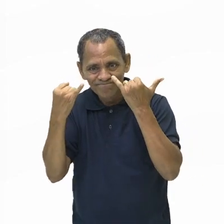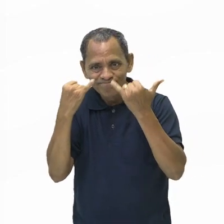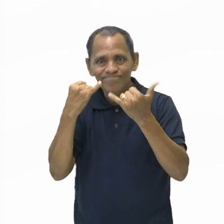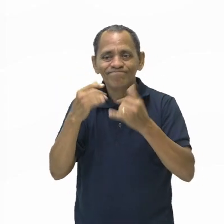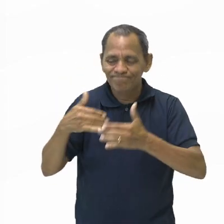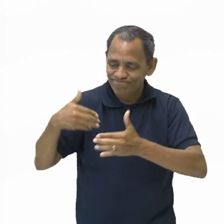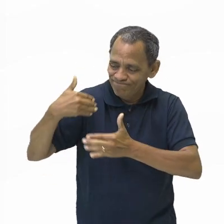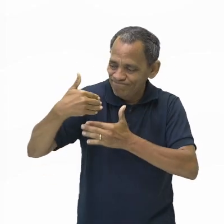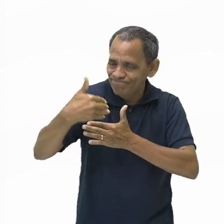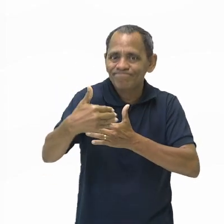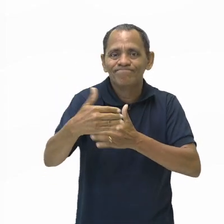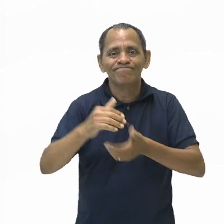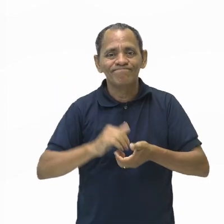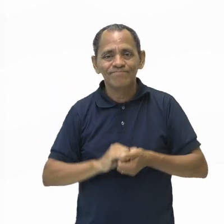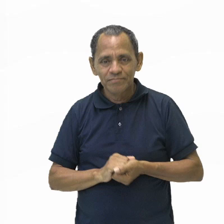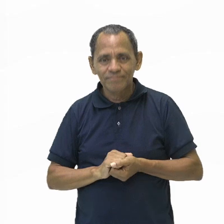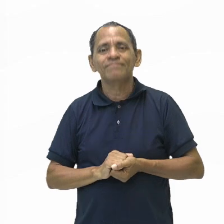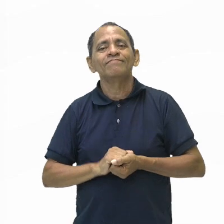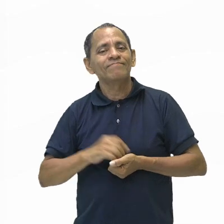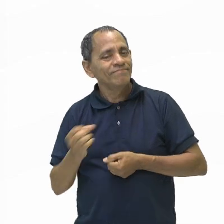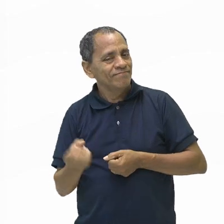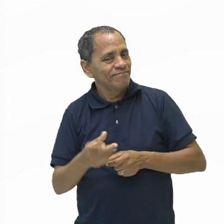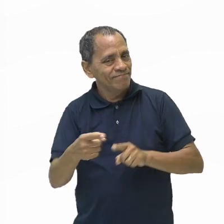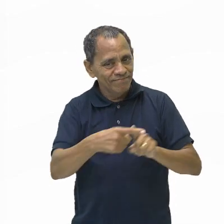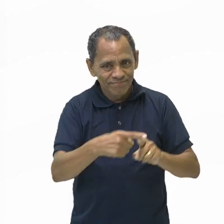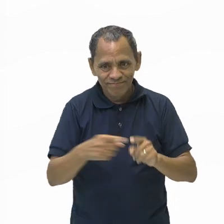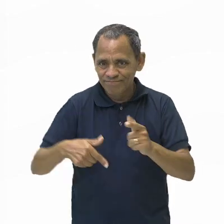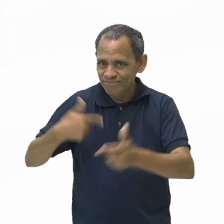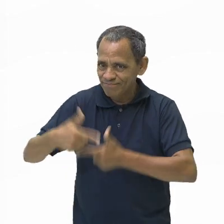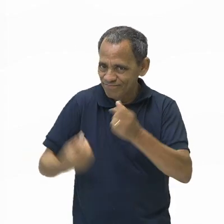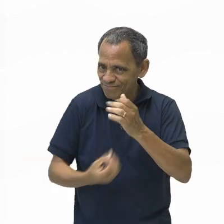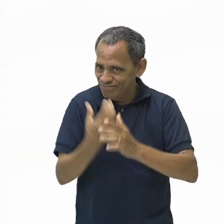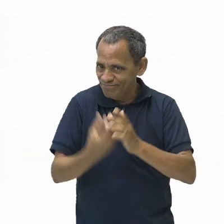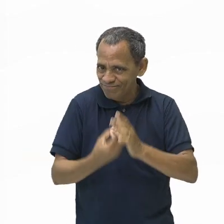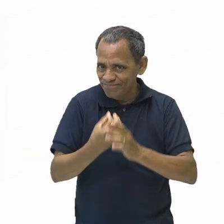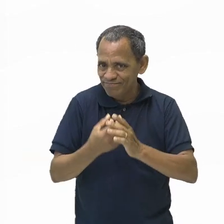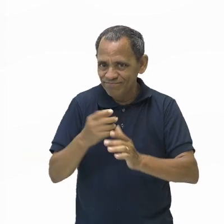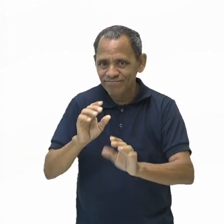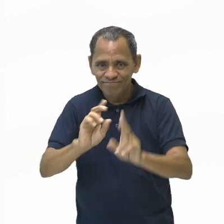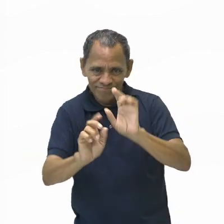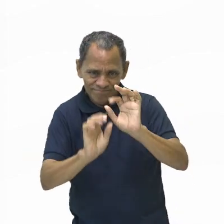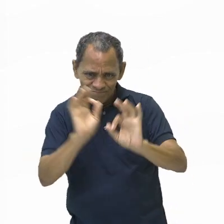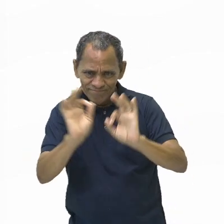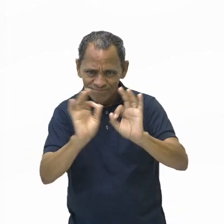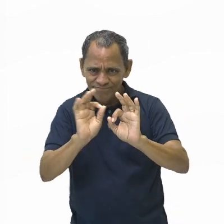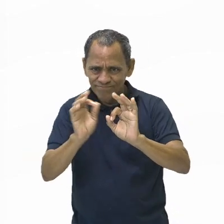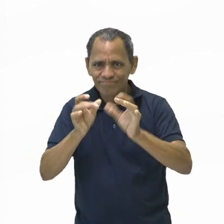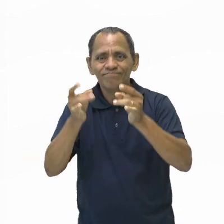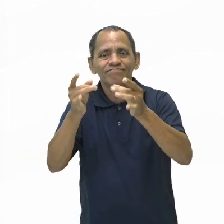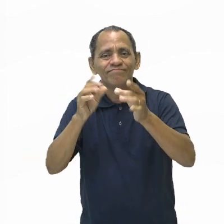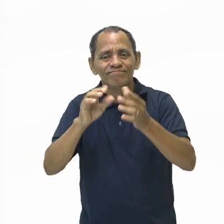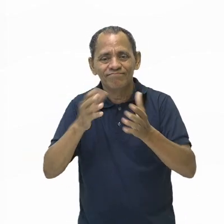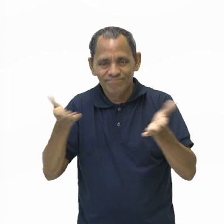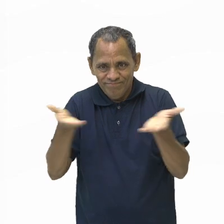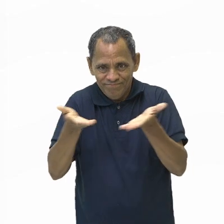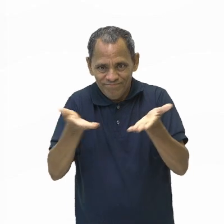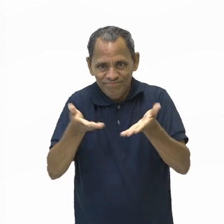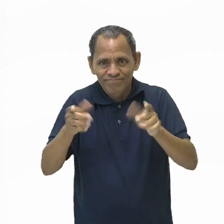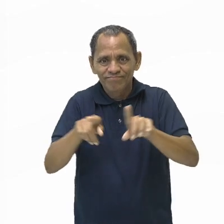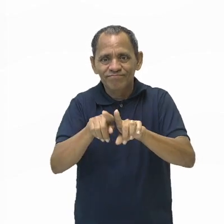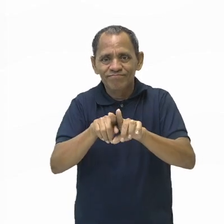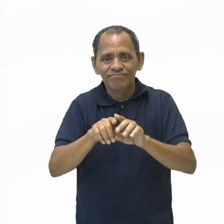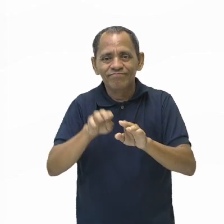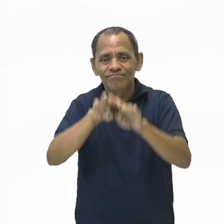ao longo do tempo, novas formas de trabalho, produção e configurações de mercado no mundo atual,